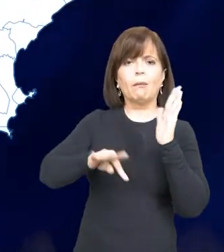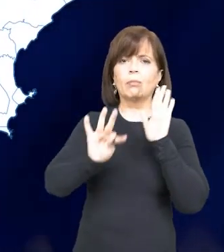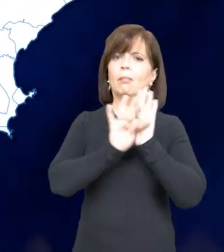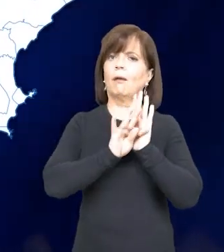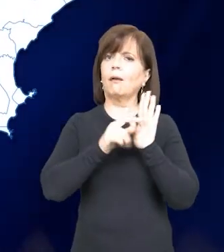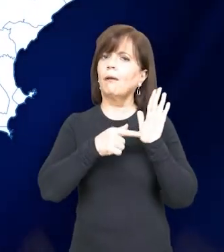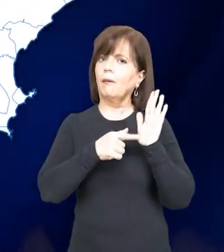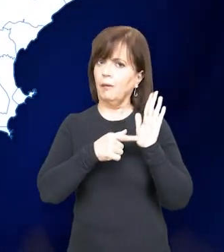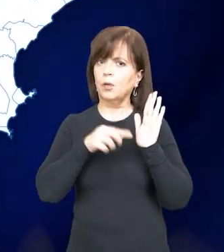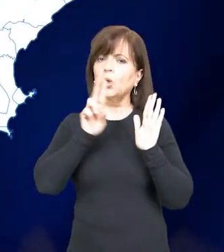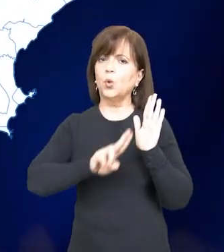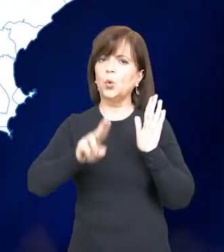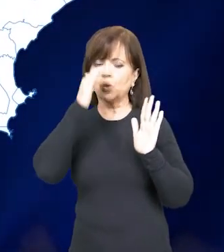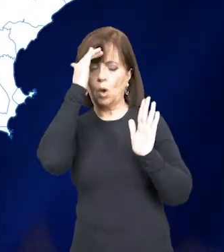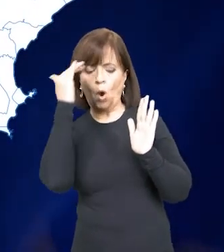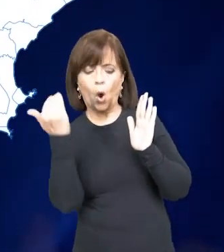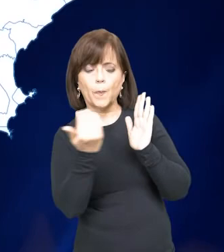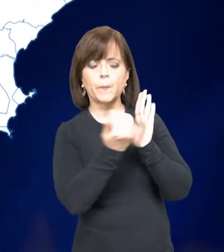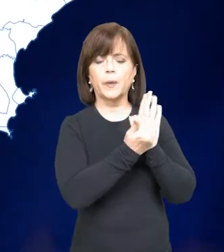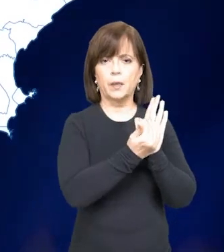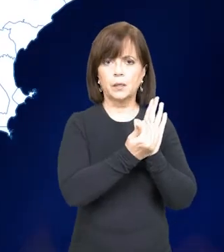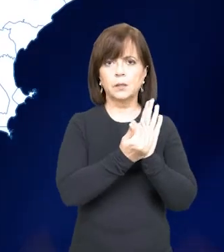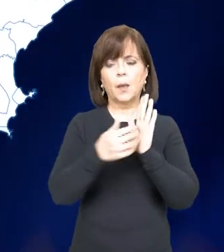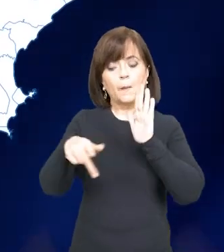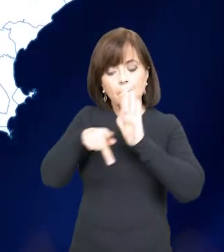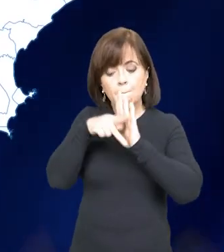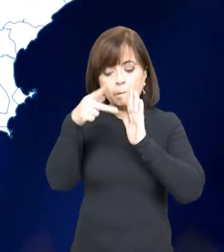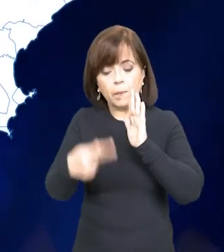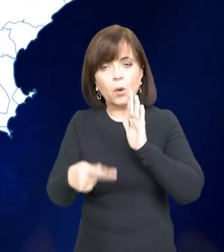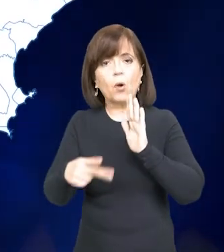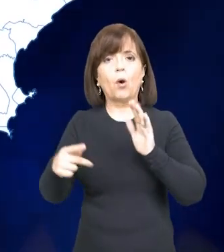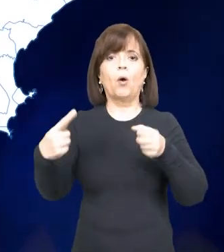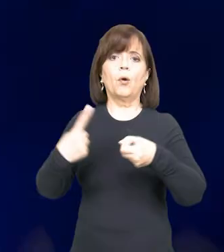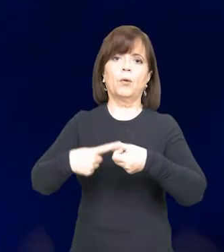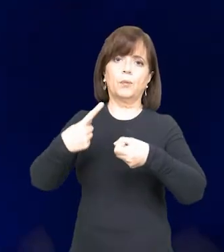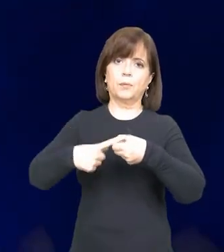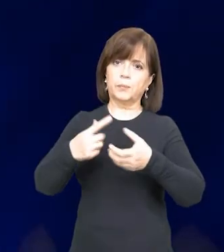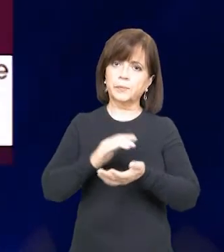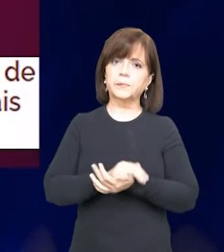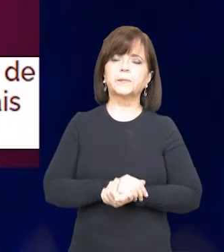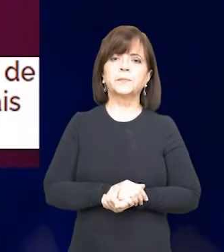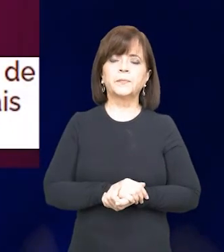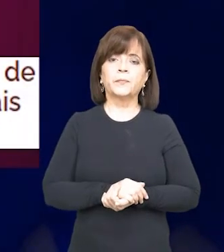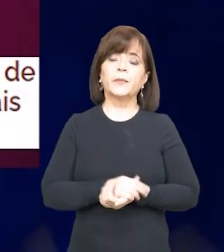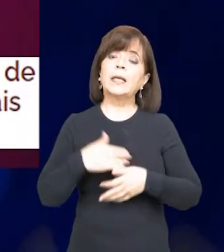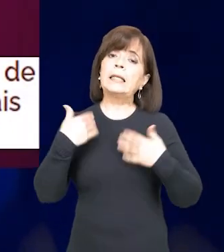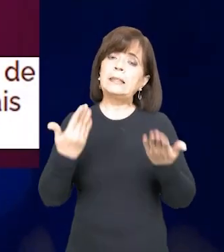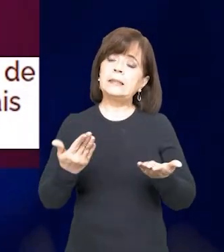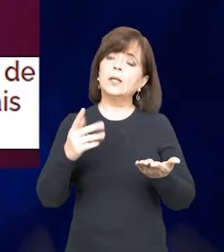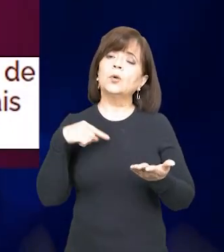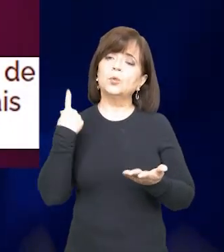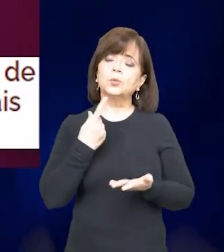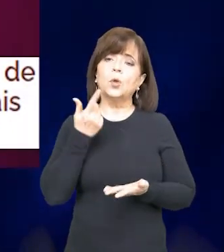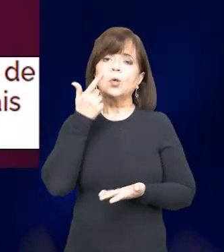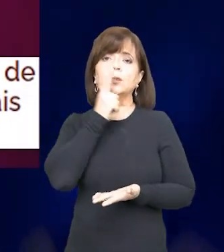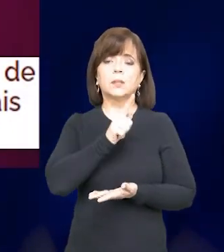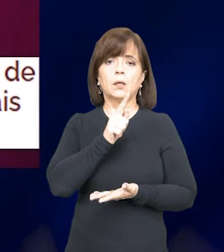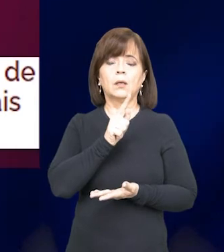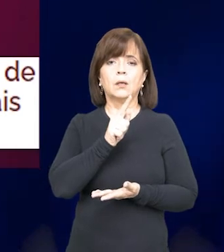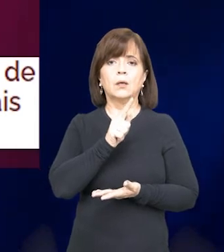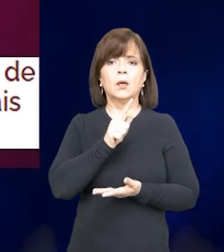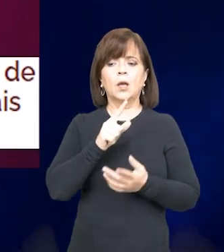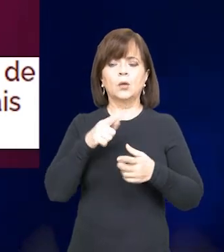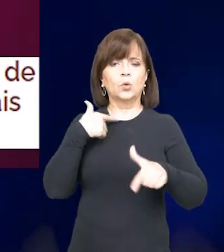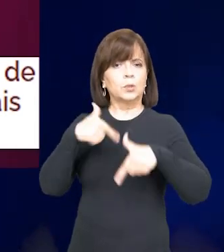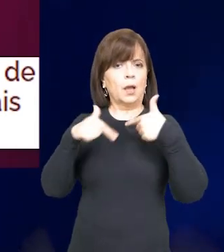e utilizar, né, para a sua rede municipal também. Então, a gente considera que essa atuação extrajudicial